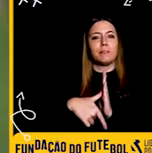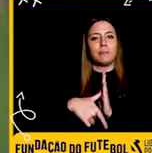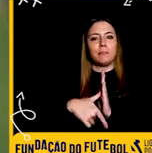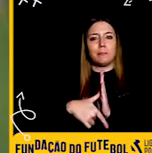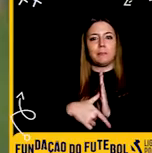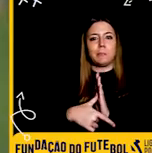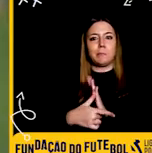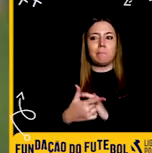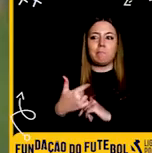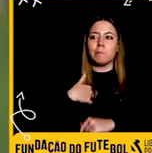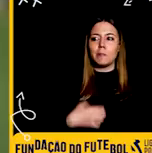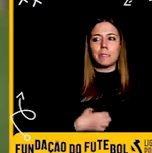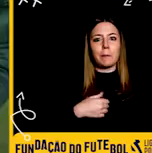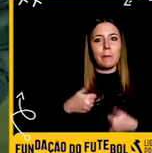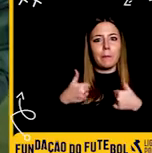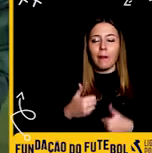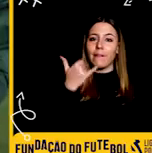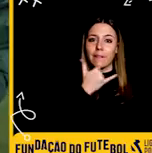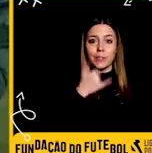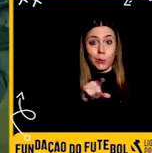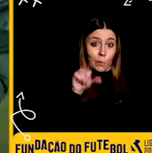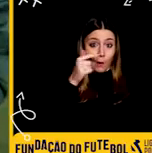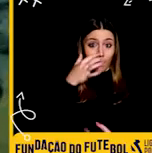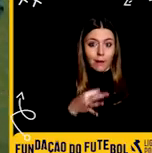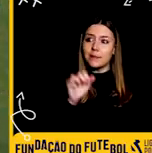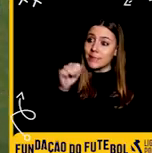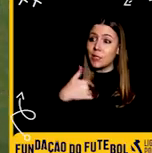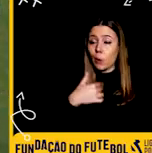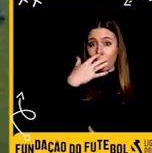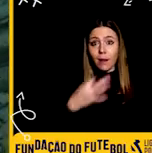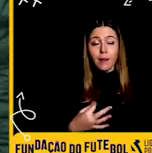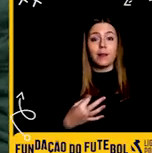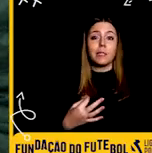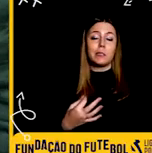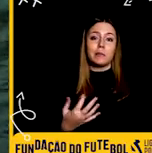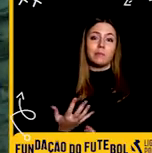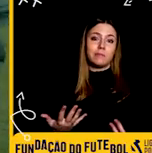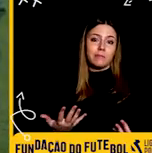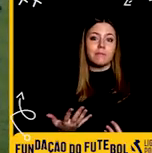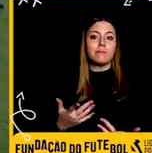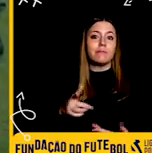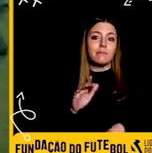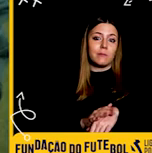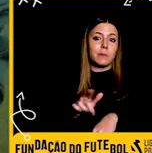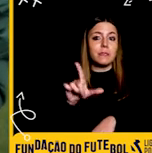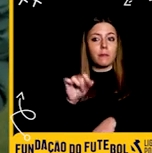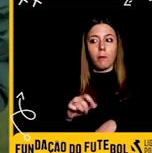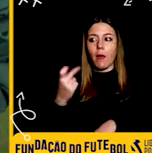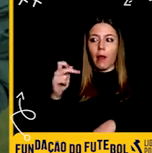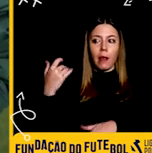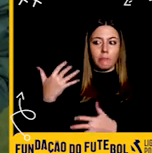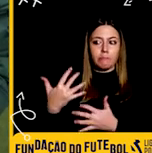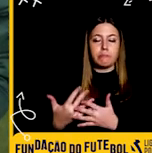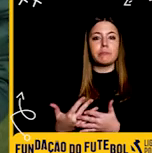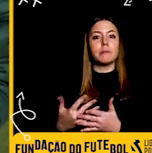projetos que me fazem sentir bem, sentir feliz. Em que acreditas também? Sim, que acredito e devo muito isso